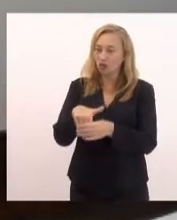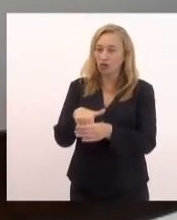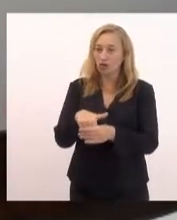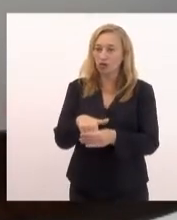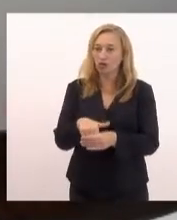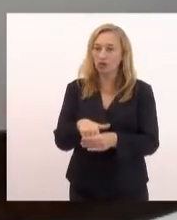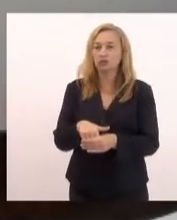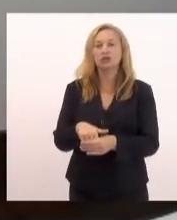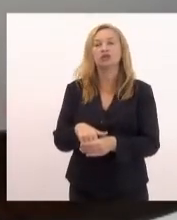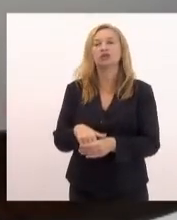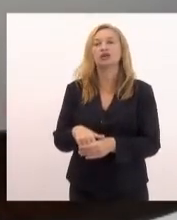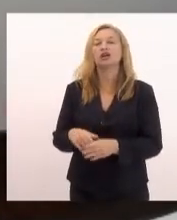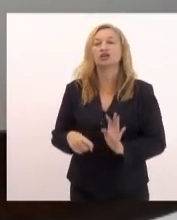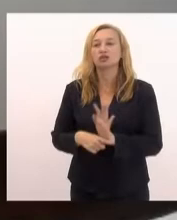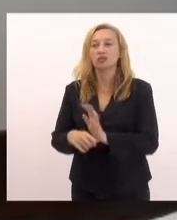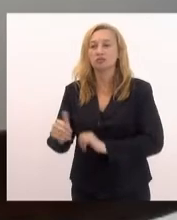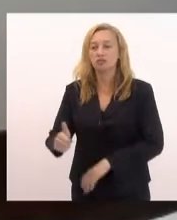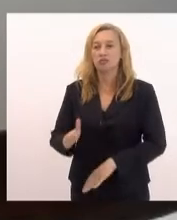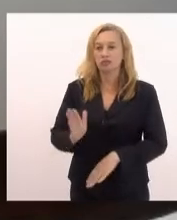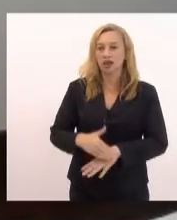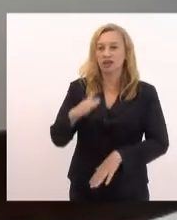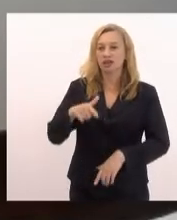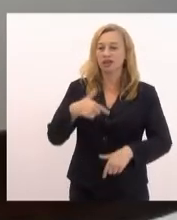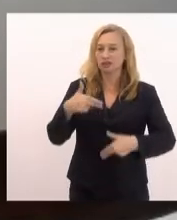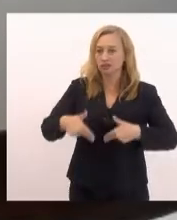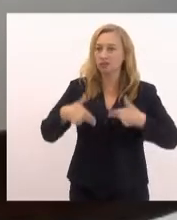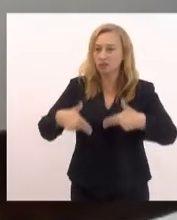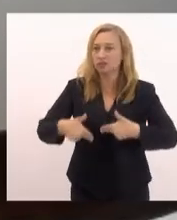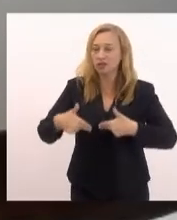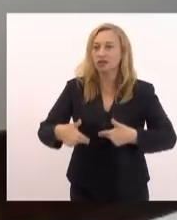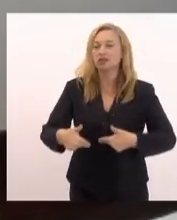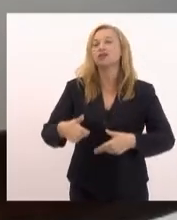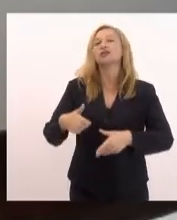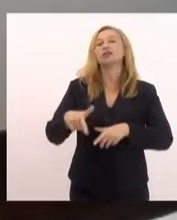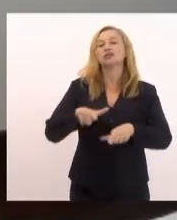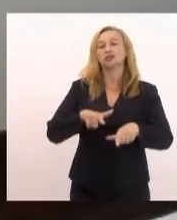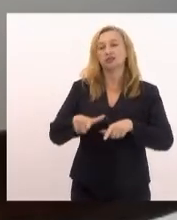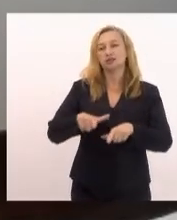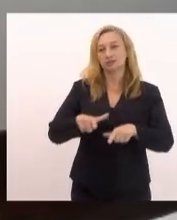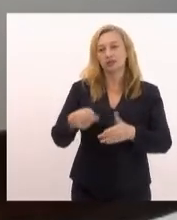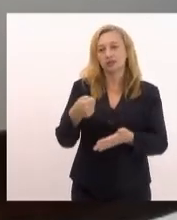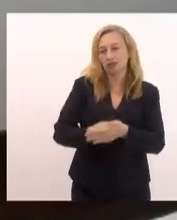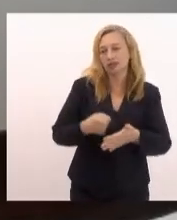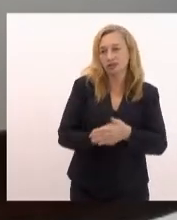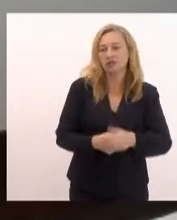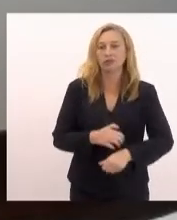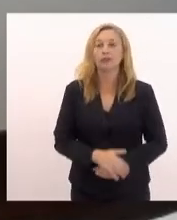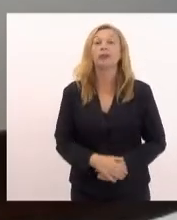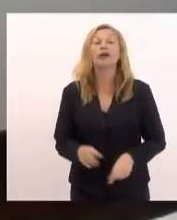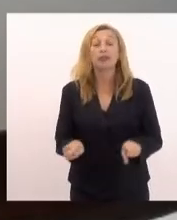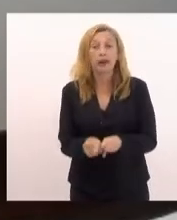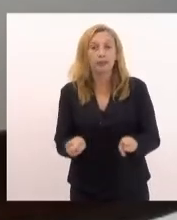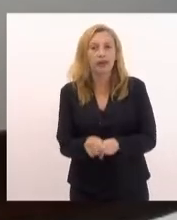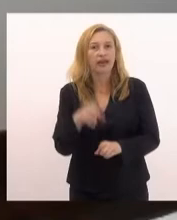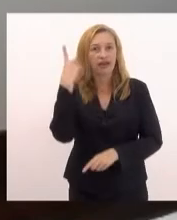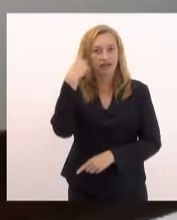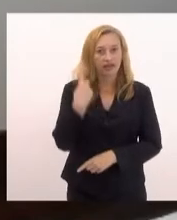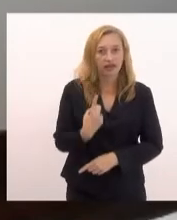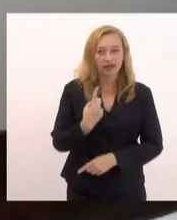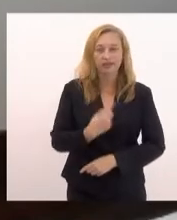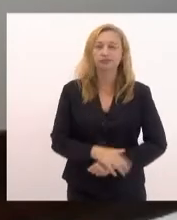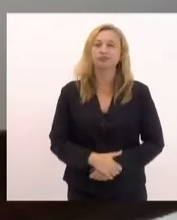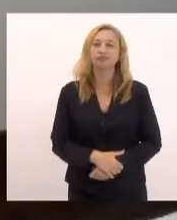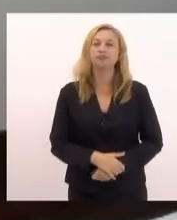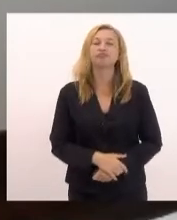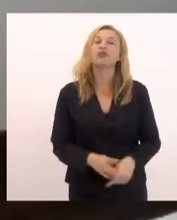nesse trabalho de ativista e lutadora por direitos. Por outro lado, a Dani também, com